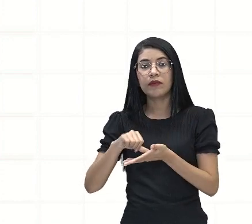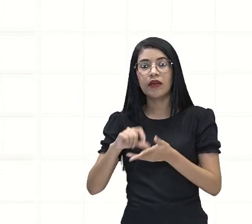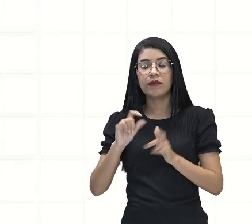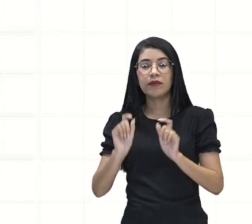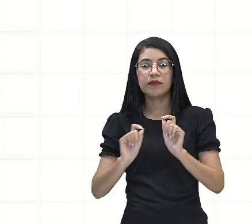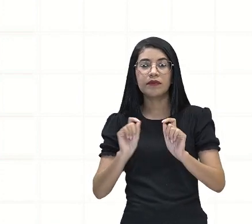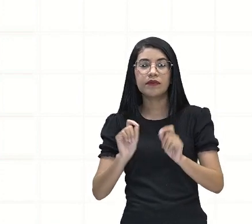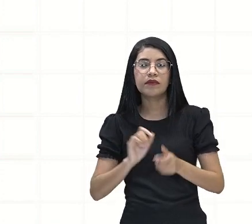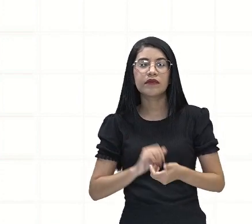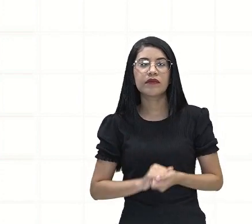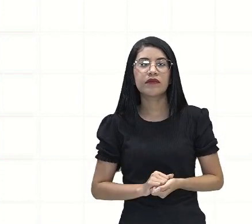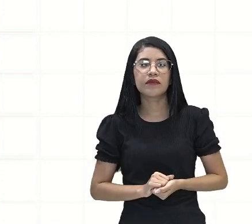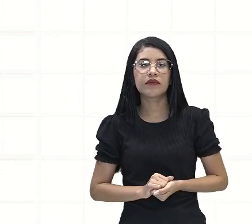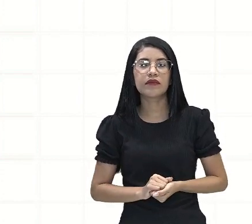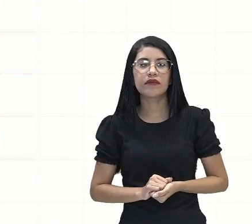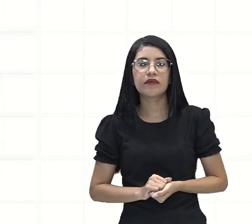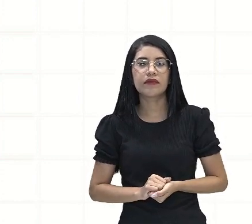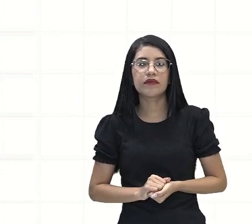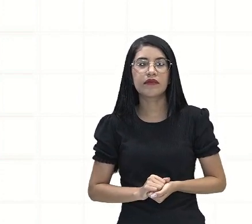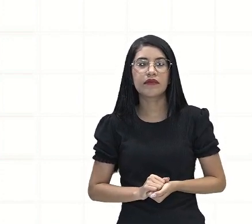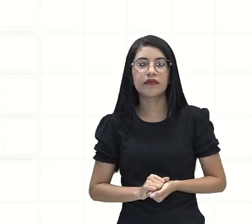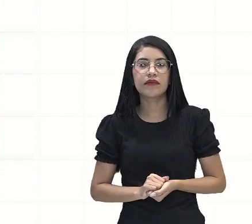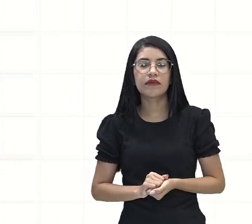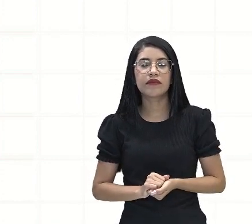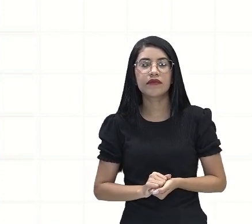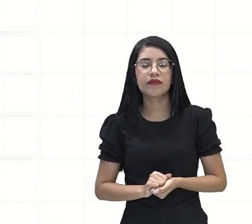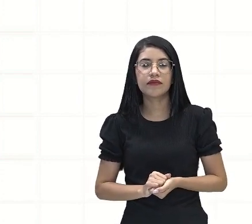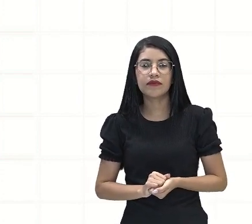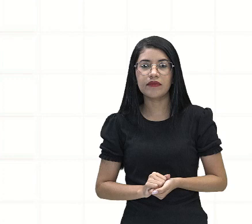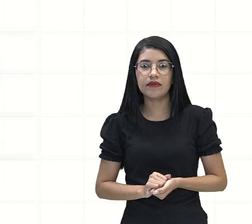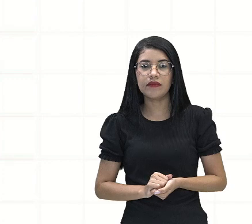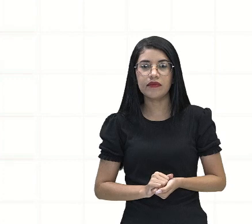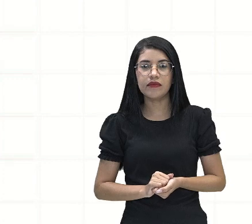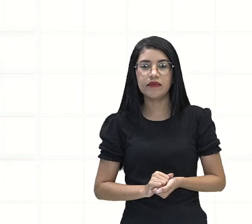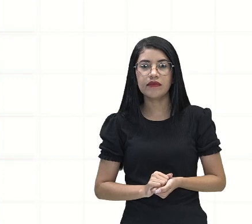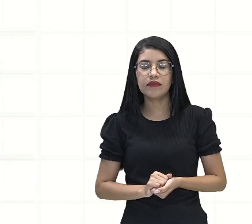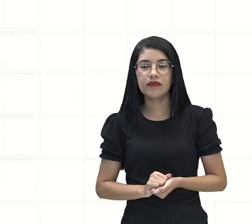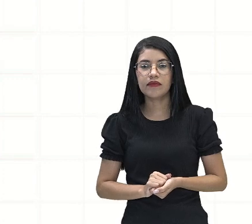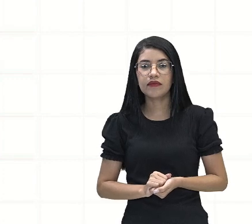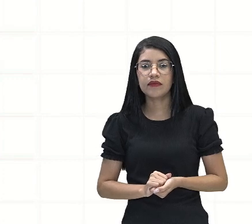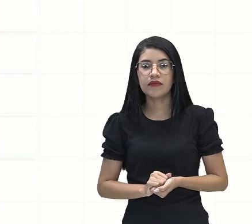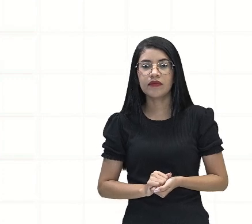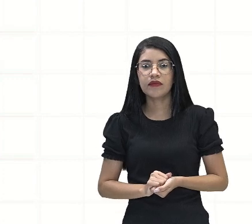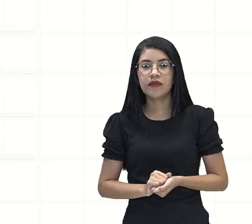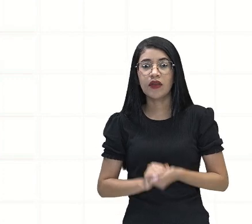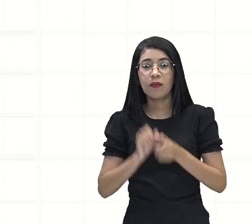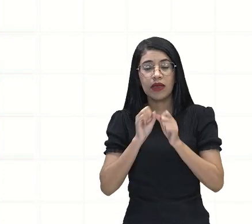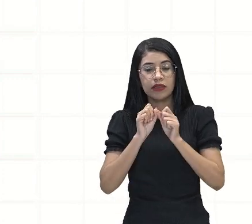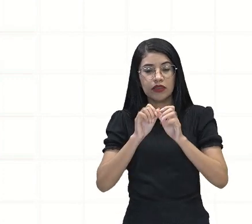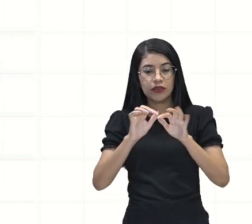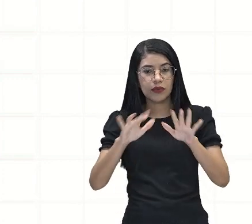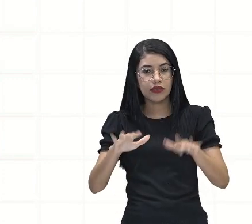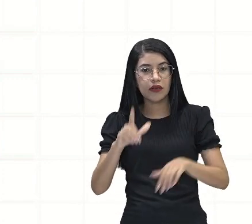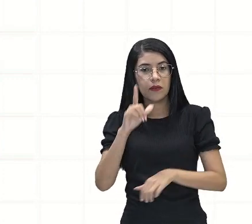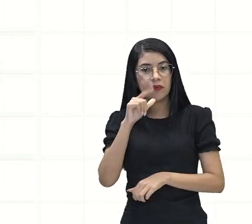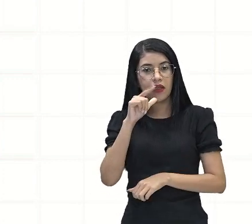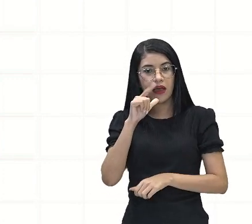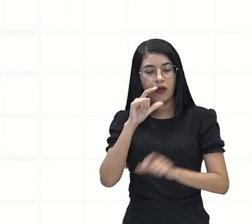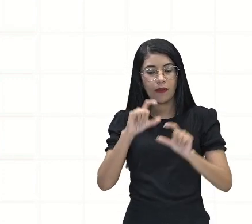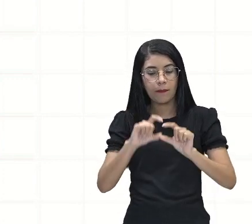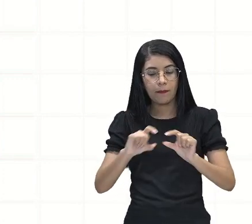temos eh nós temos aqui como título abastecimento de água na zona